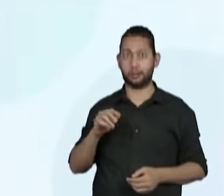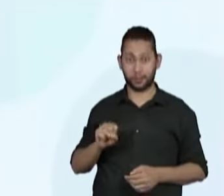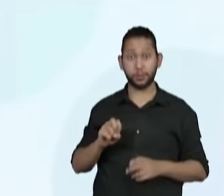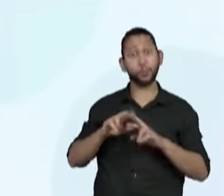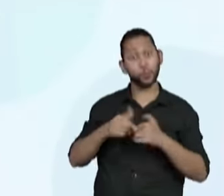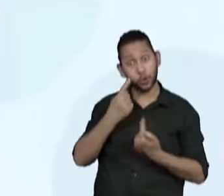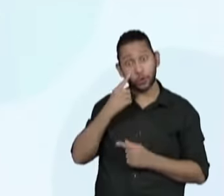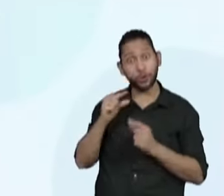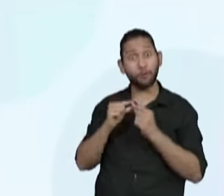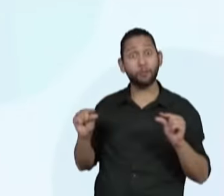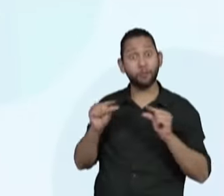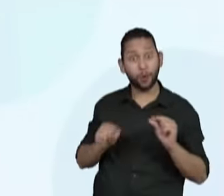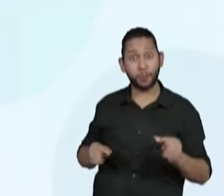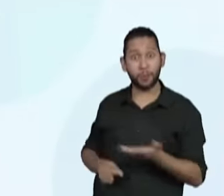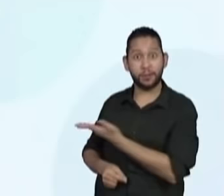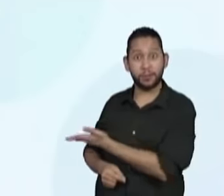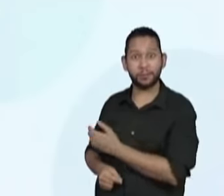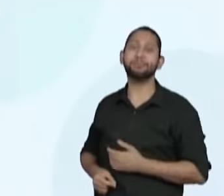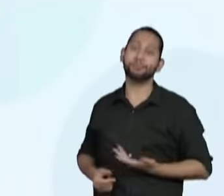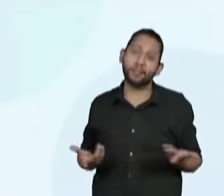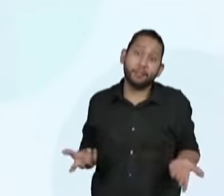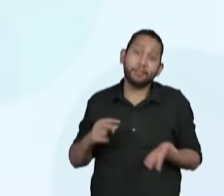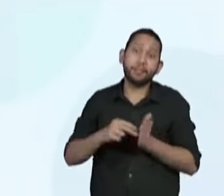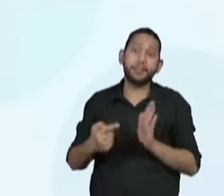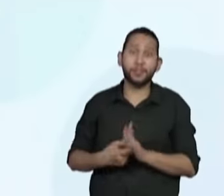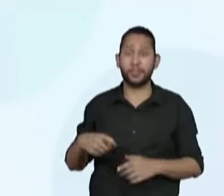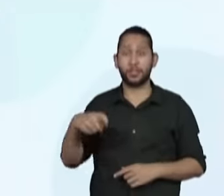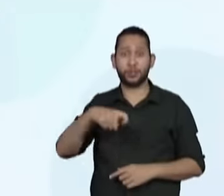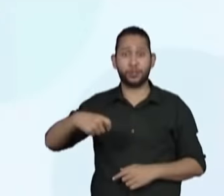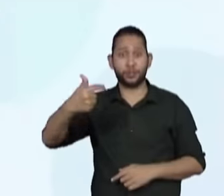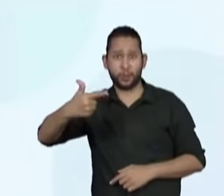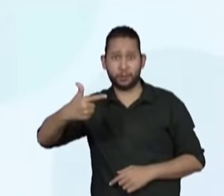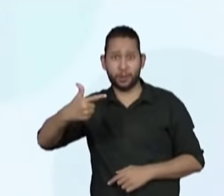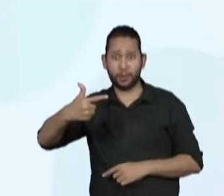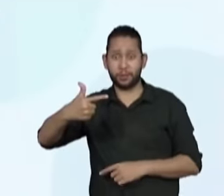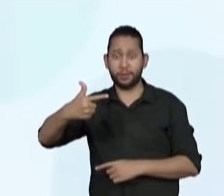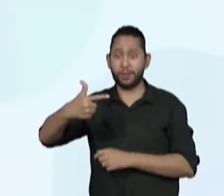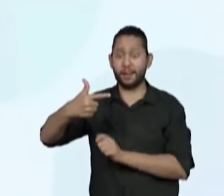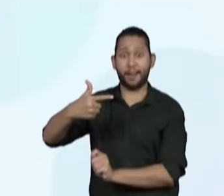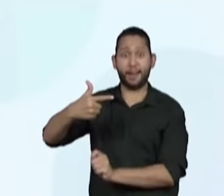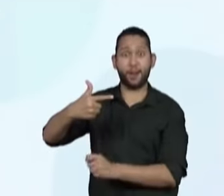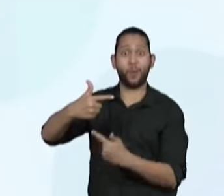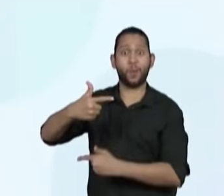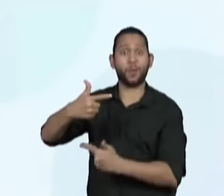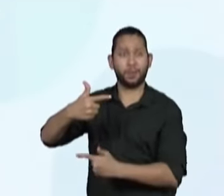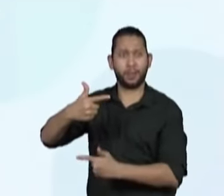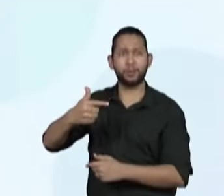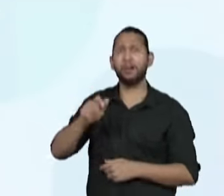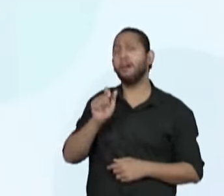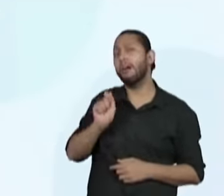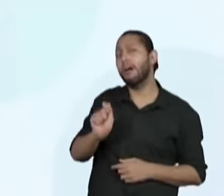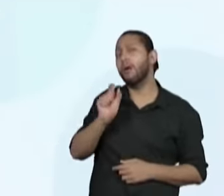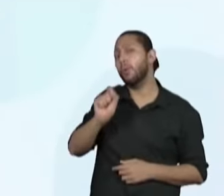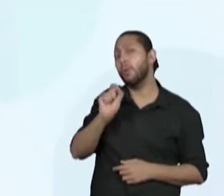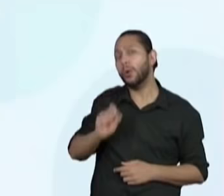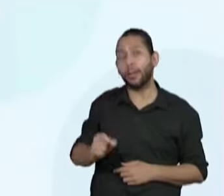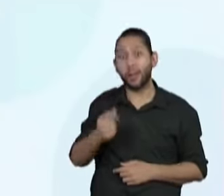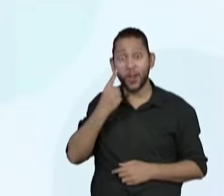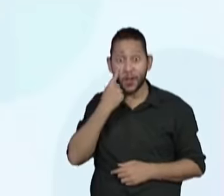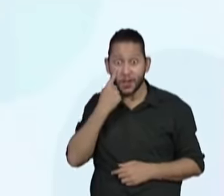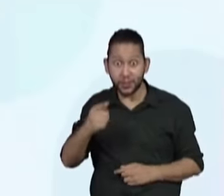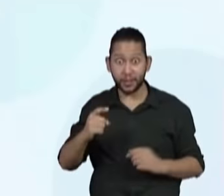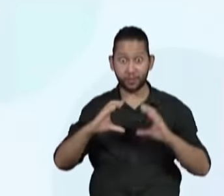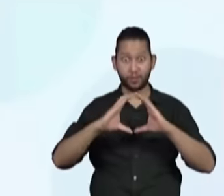x ao quadrado sobre a ao quadrado. Este a é o ponto A, da onde a gente tem